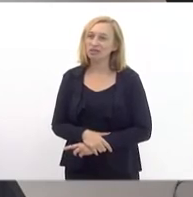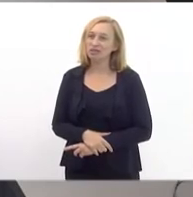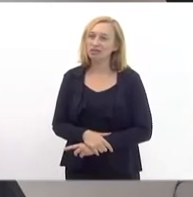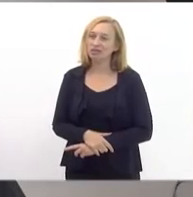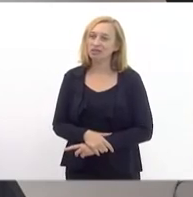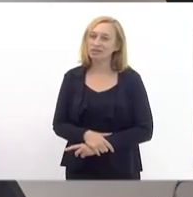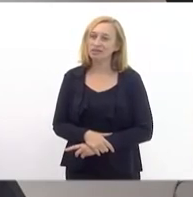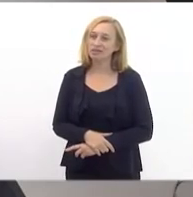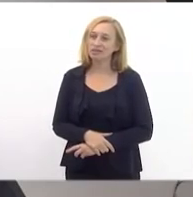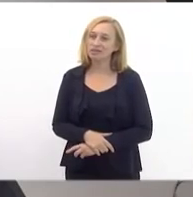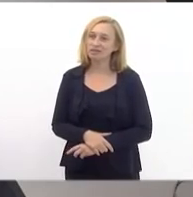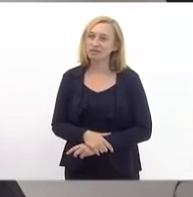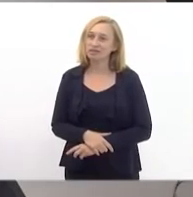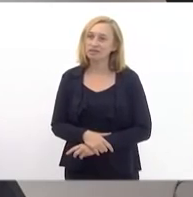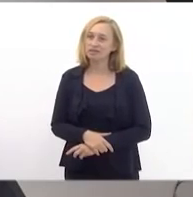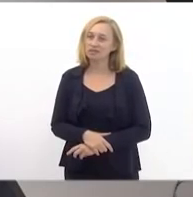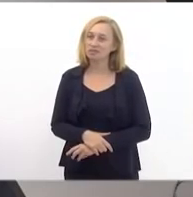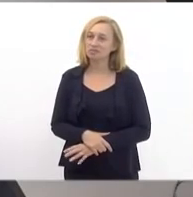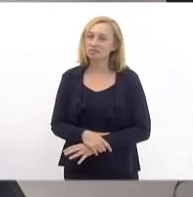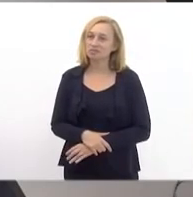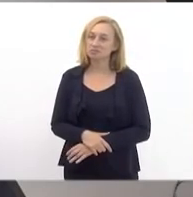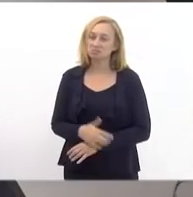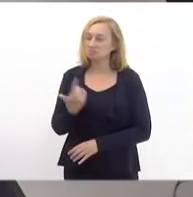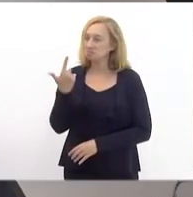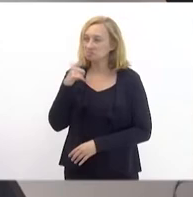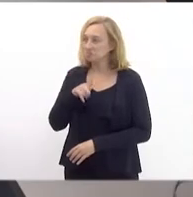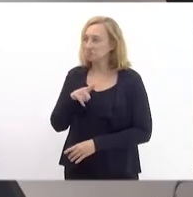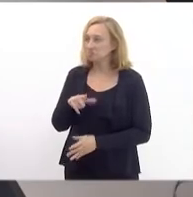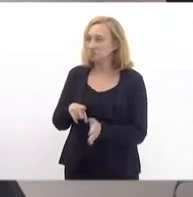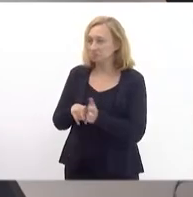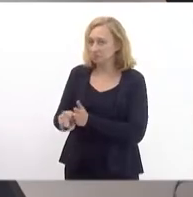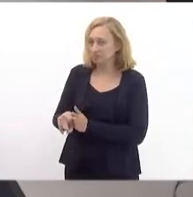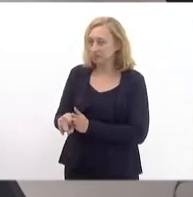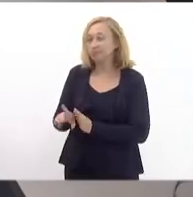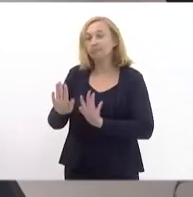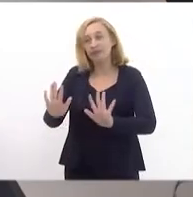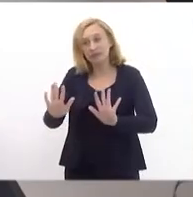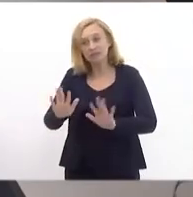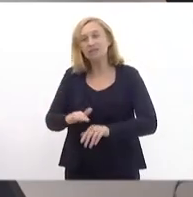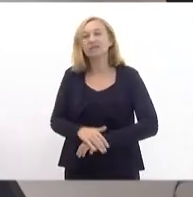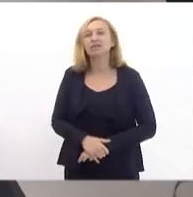conselheiros. Talvez a gente não tivesse nem conseguindo fazer a pergunta, né? Mas